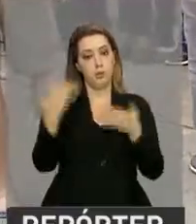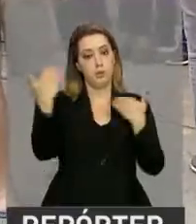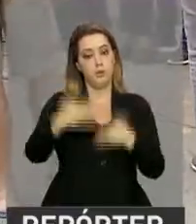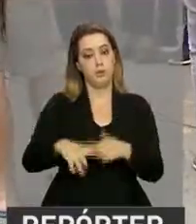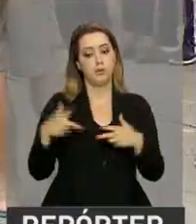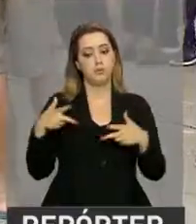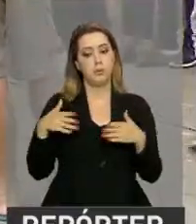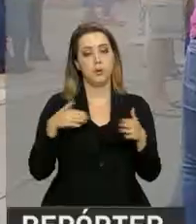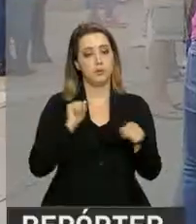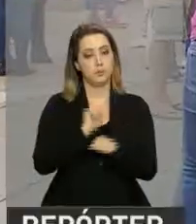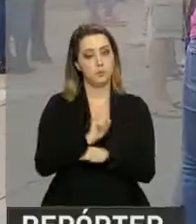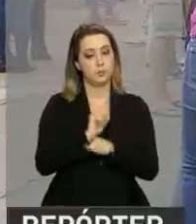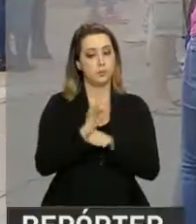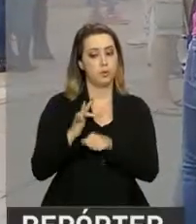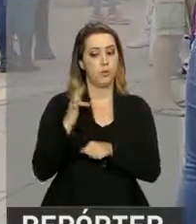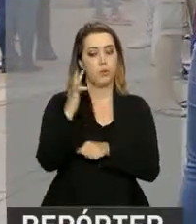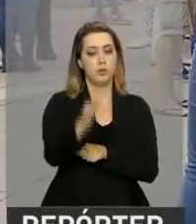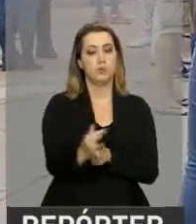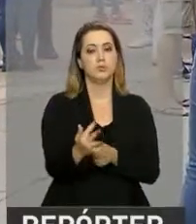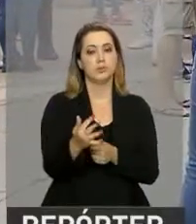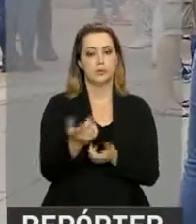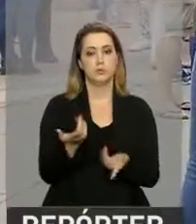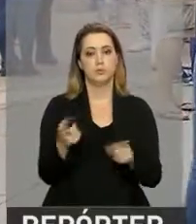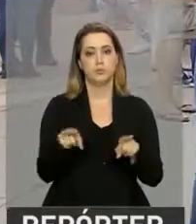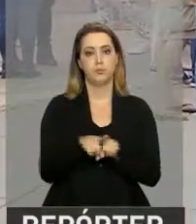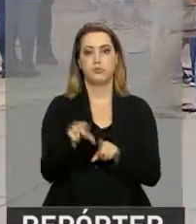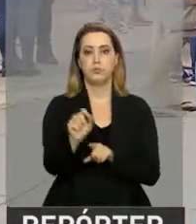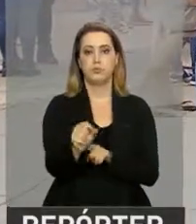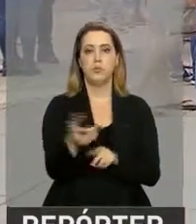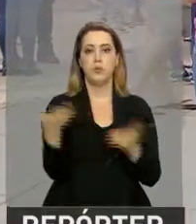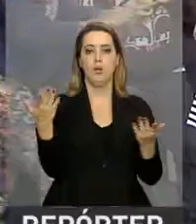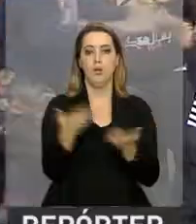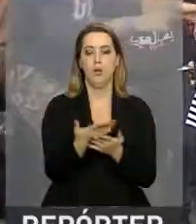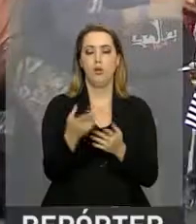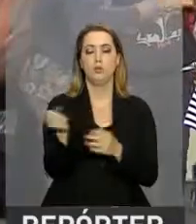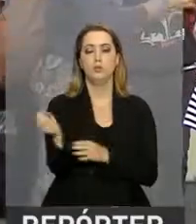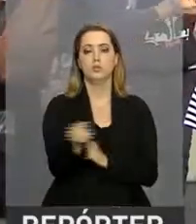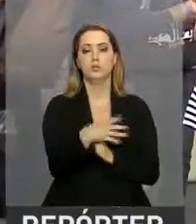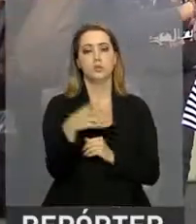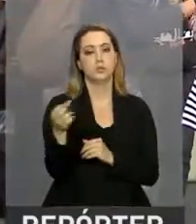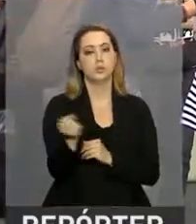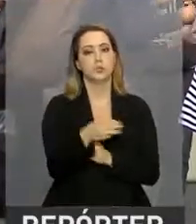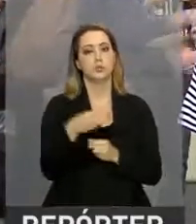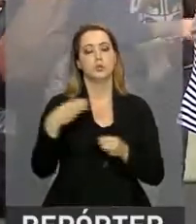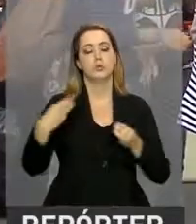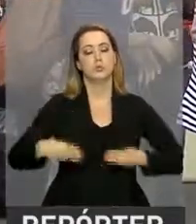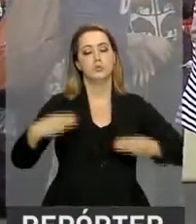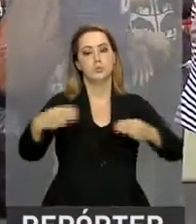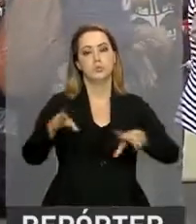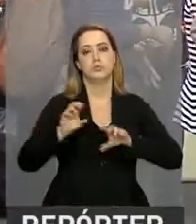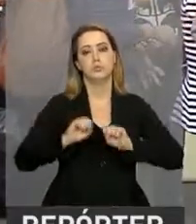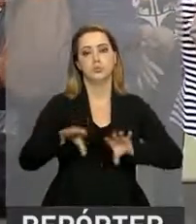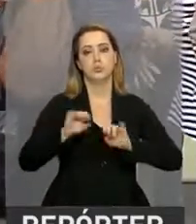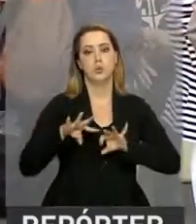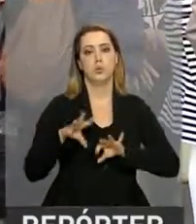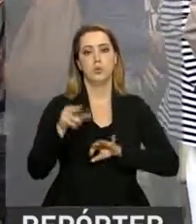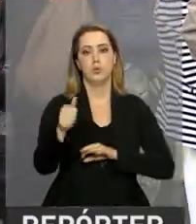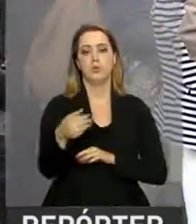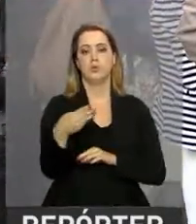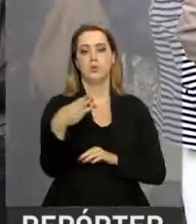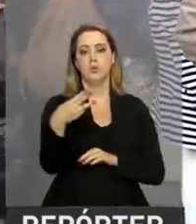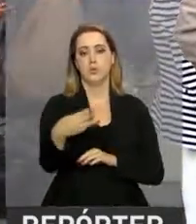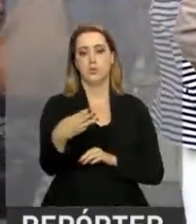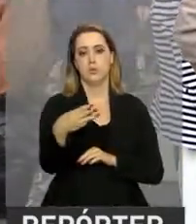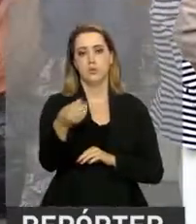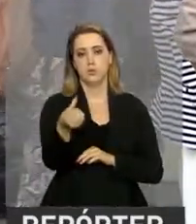do ensino médio enem adiadas foi atualizada pelo ministério da educação ao todo são